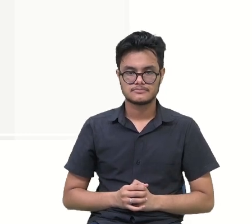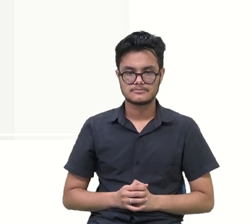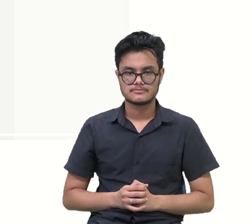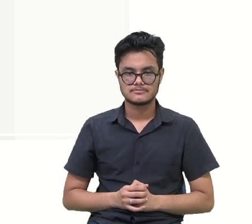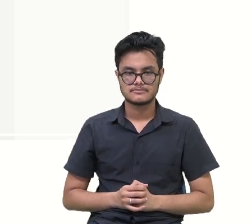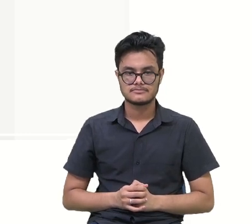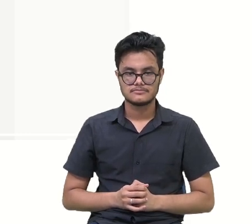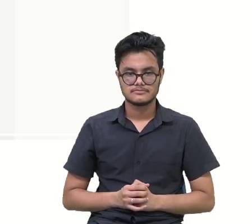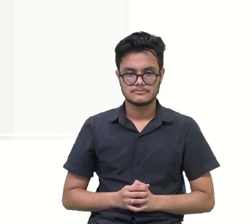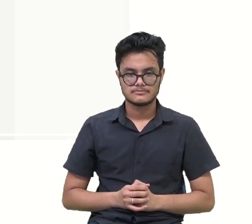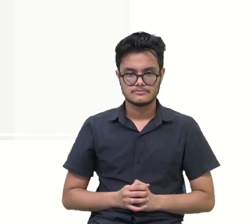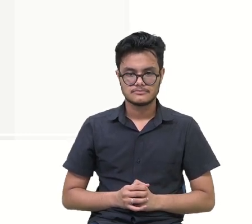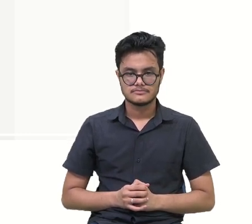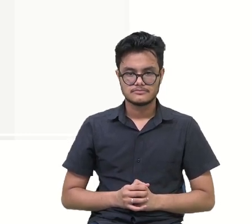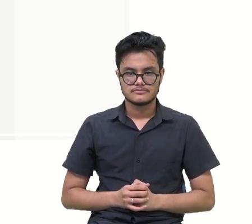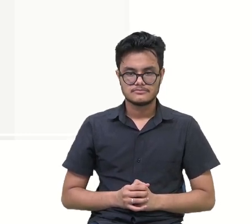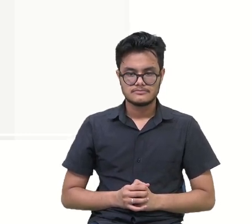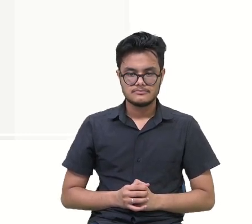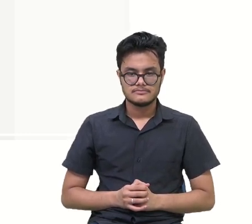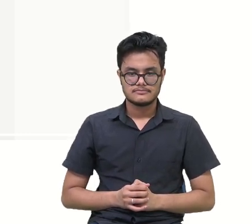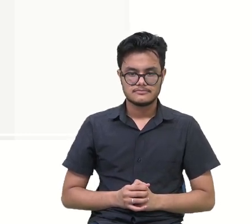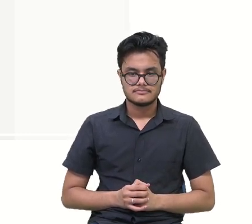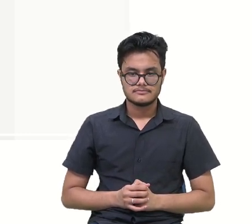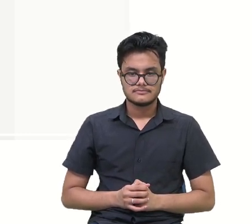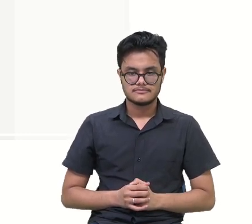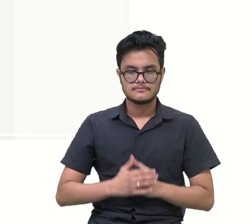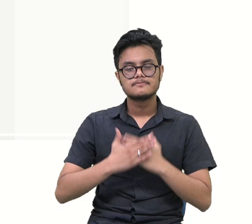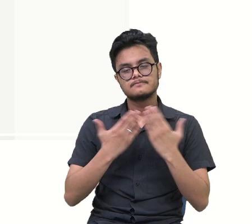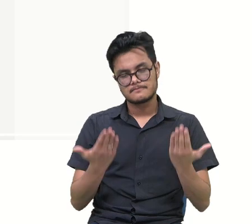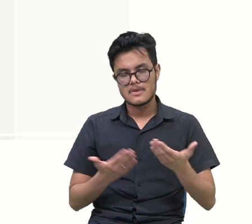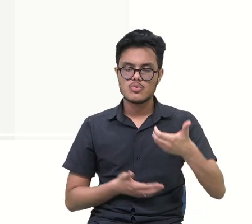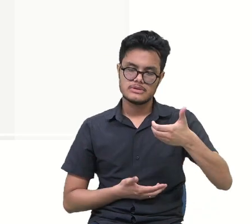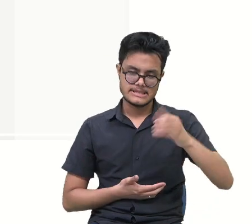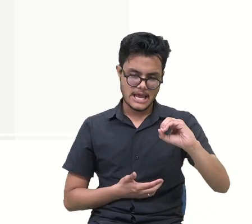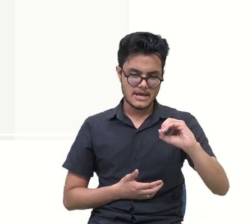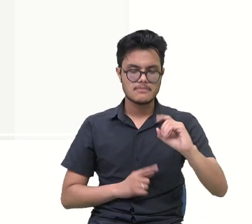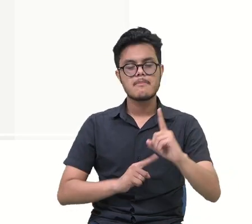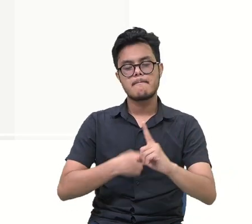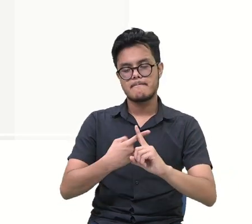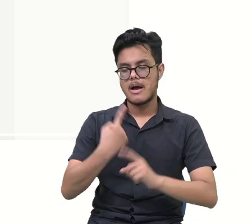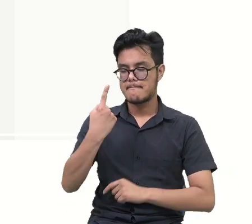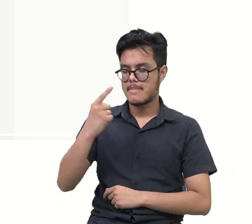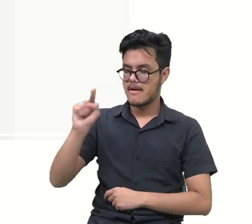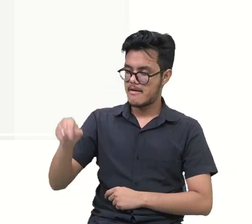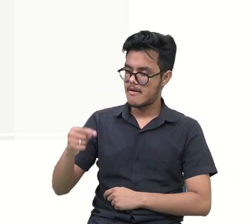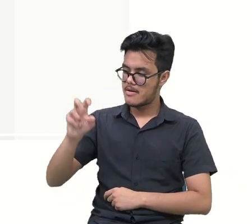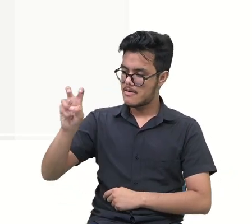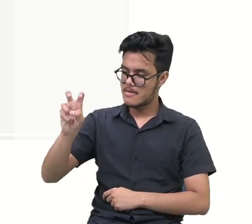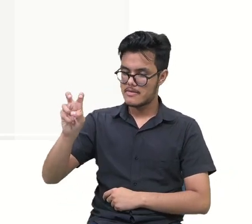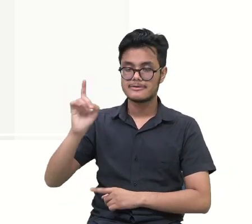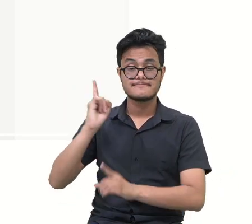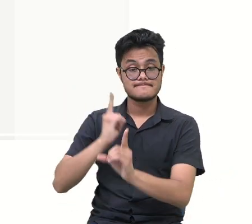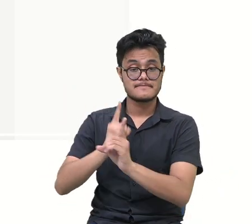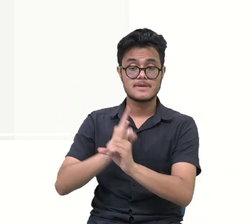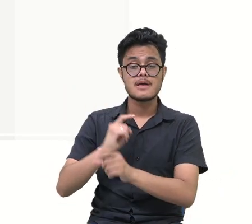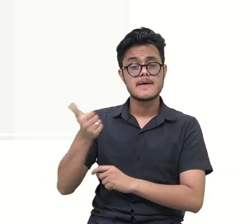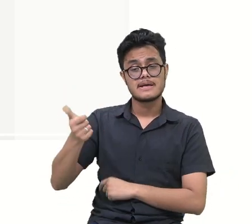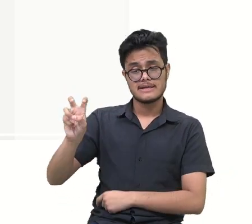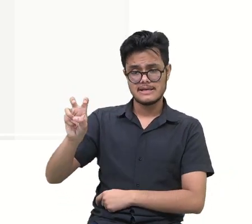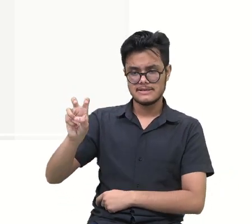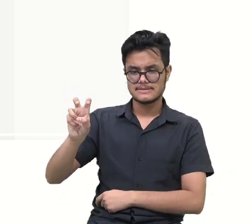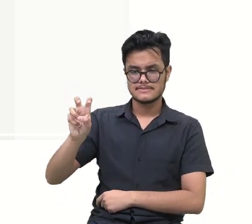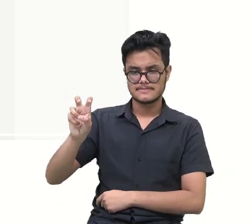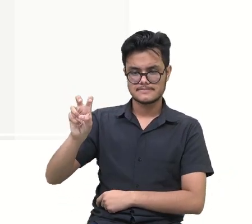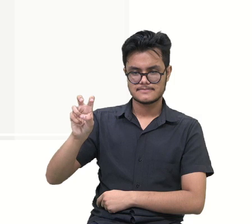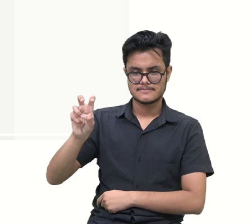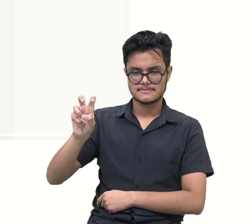ok? Então, você multiplica 10 vezes 1,5, você chega nas 15